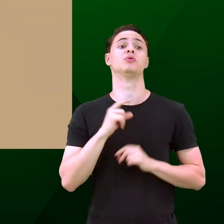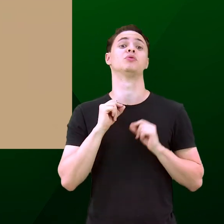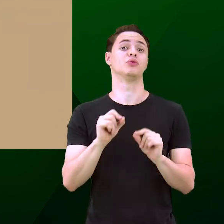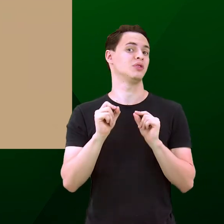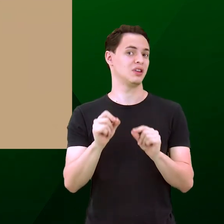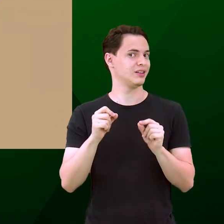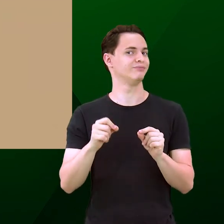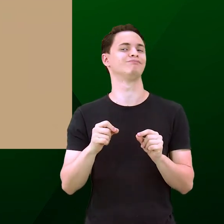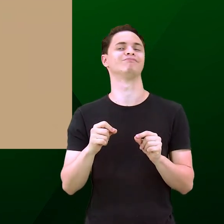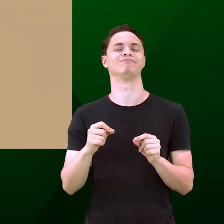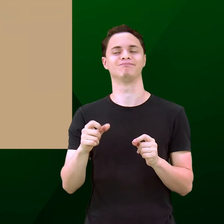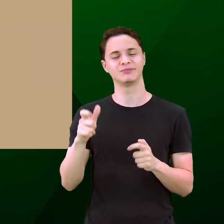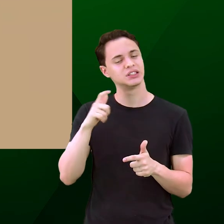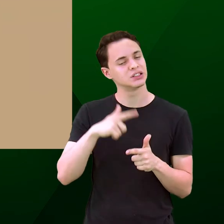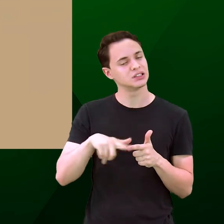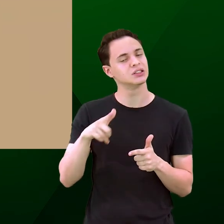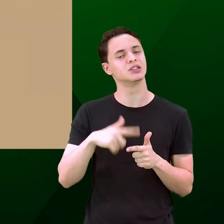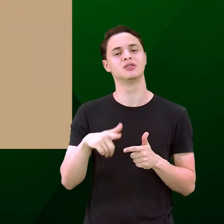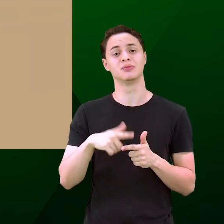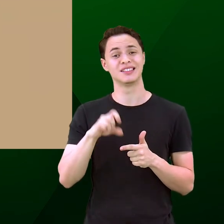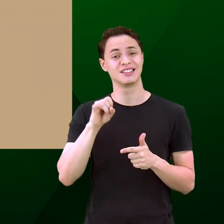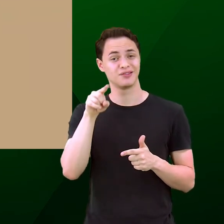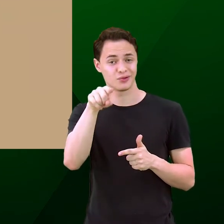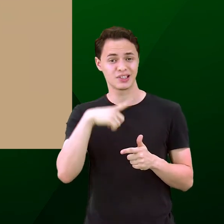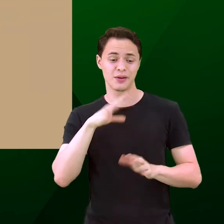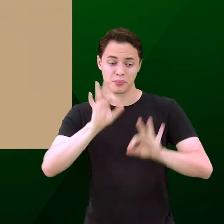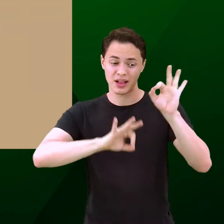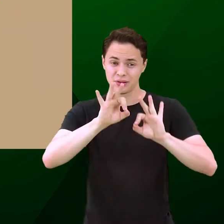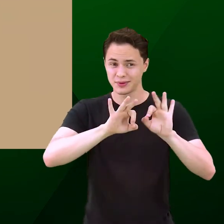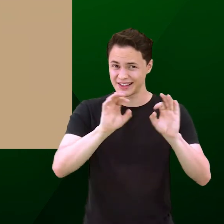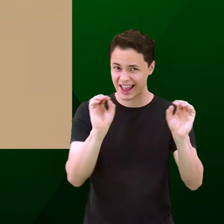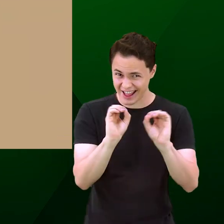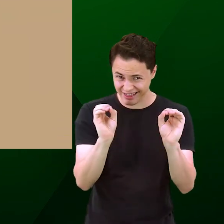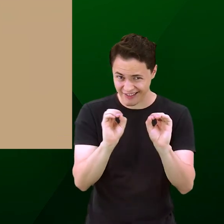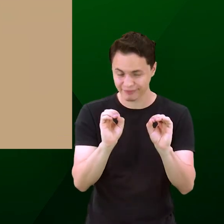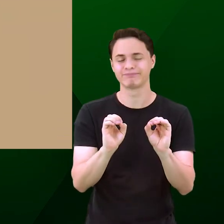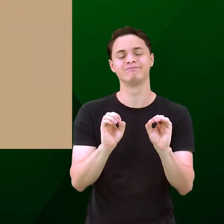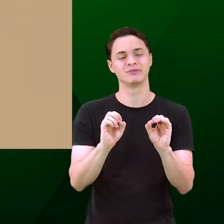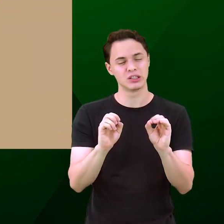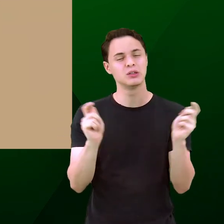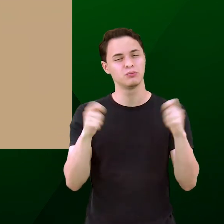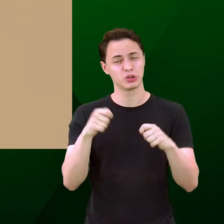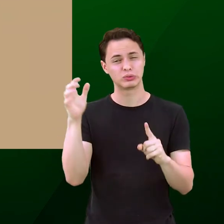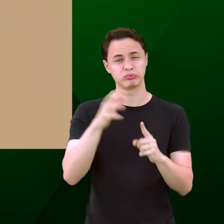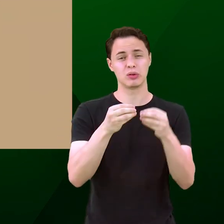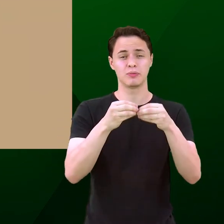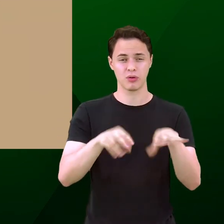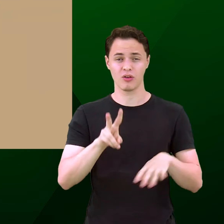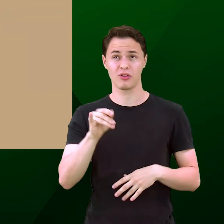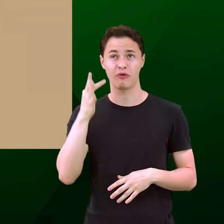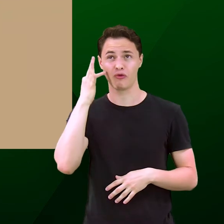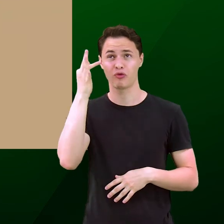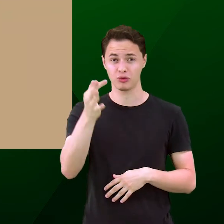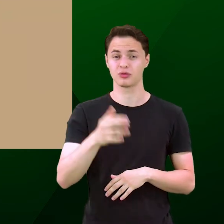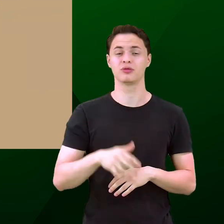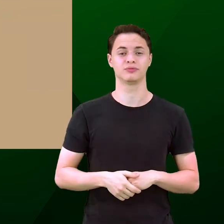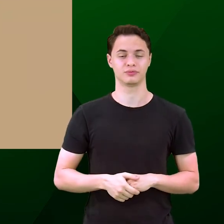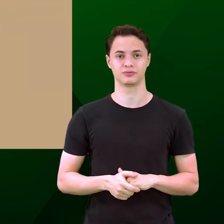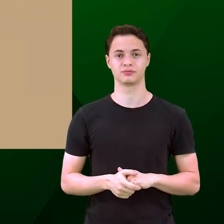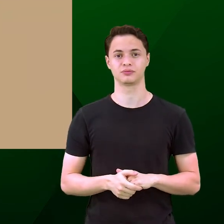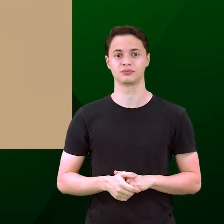são vários aspectos, pessoal. Então o treino aqui está dividido em 3 dias, porque é o que a pessoa podia correr